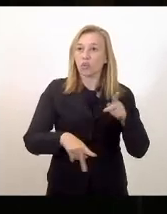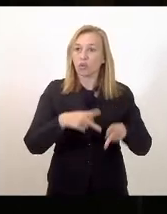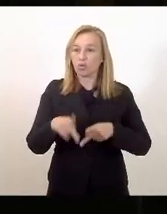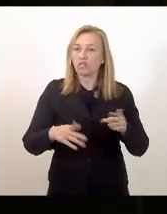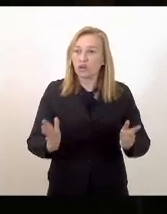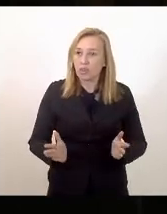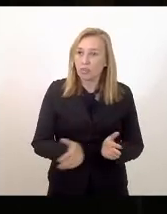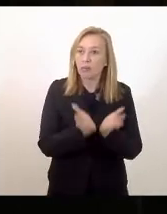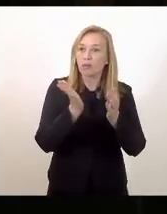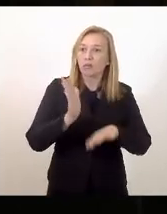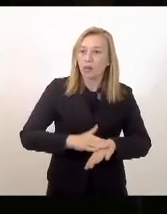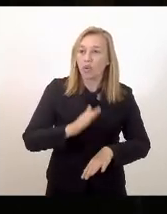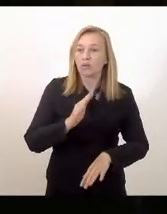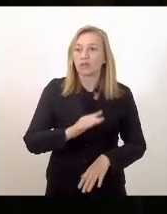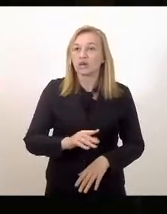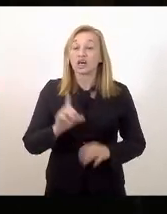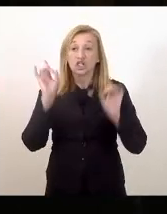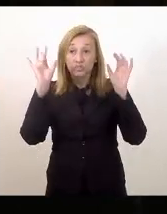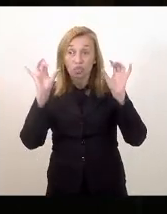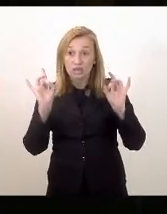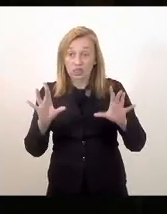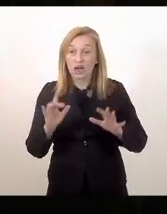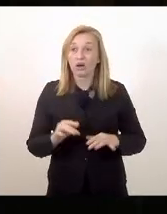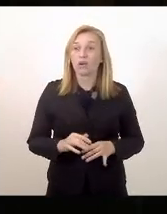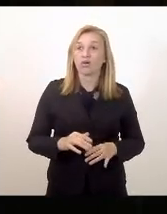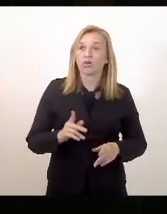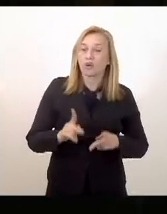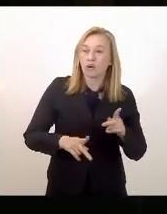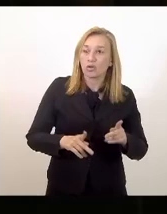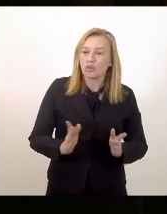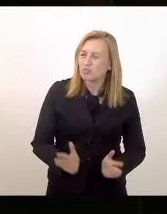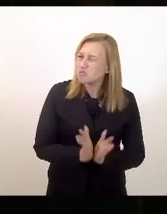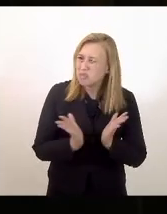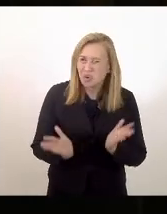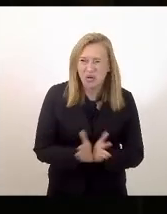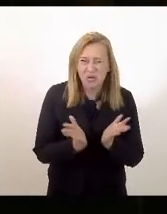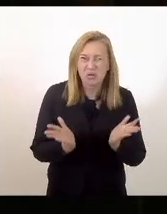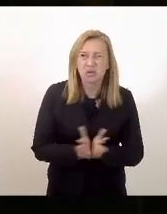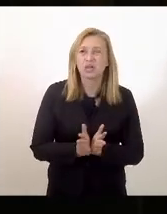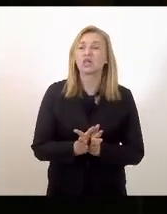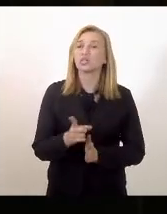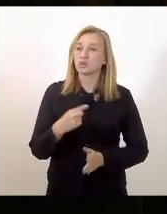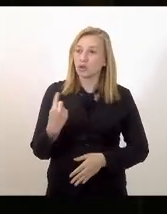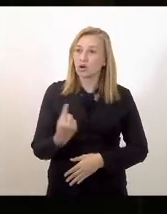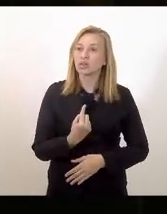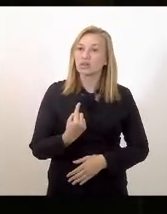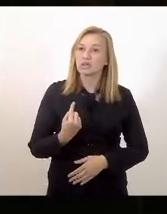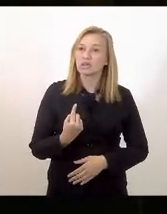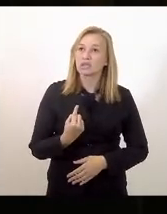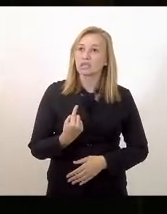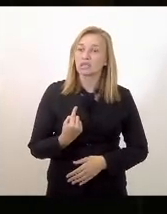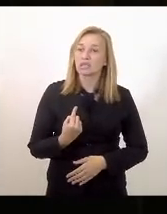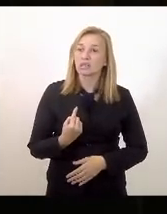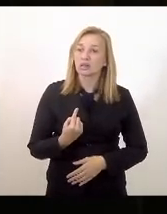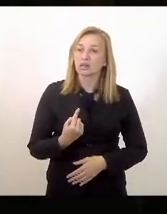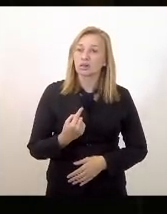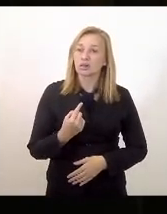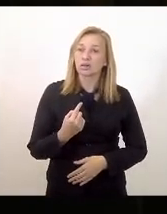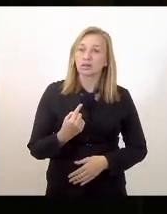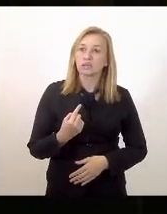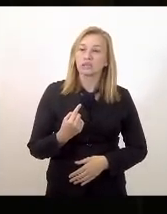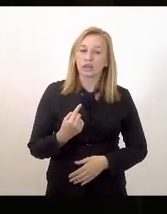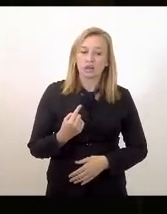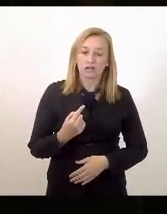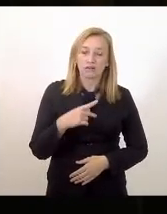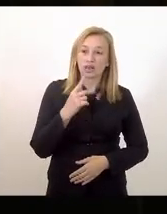mais pobre, em especial a população que está na miserabilidade, a gente está colocando o dedo na